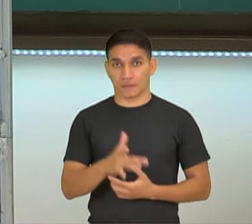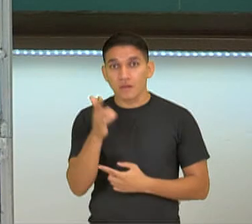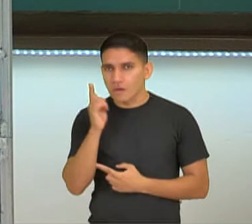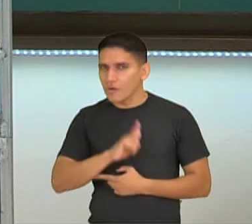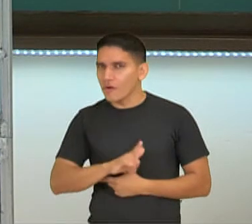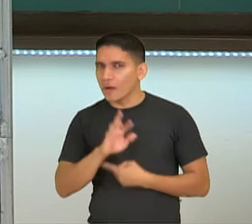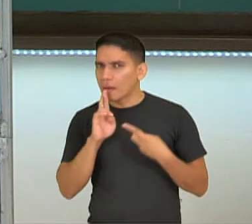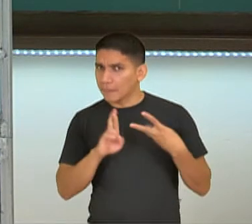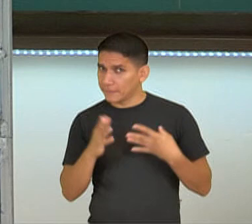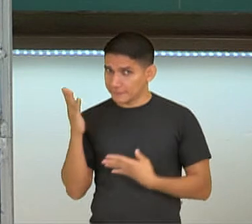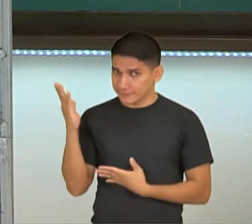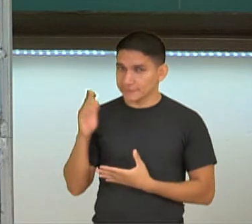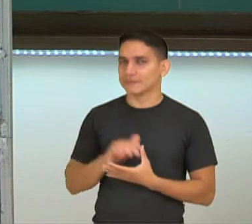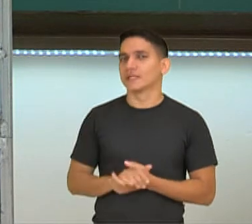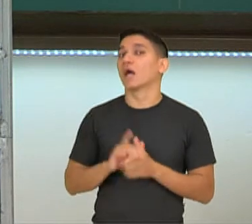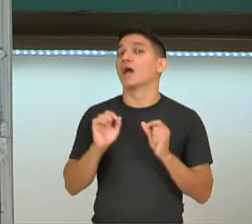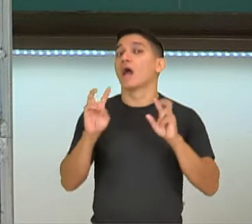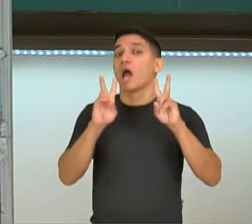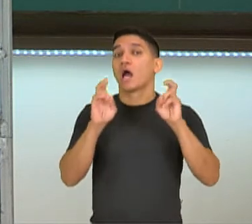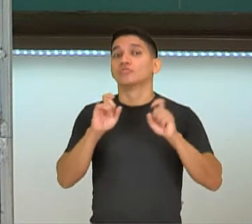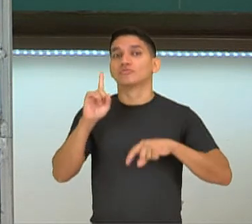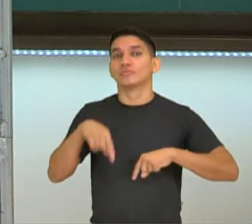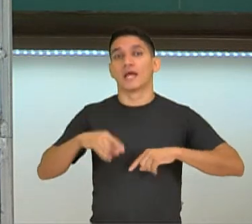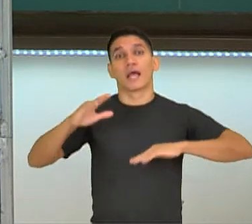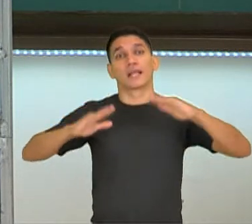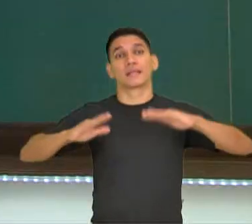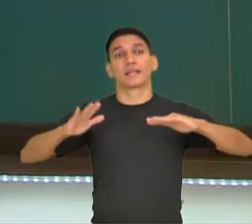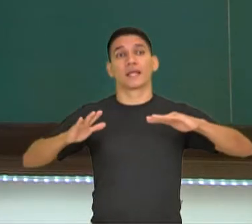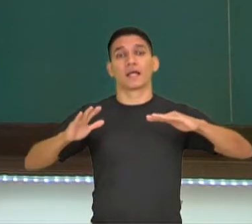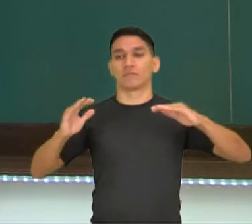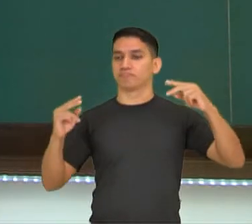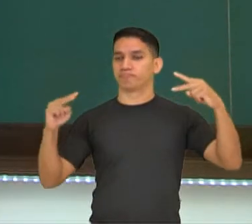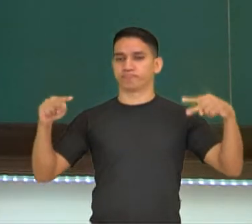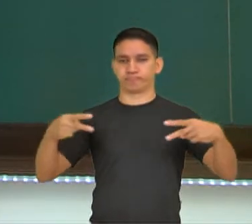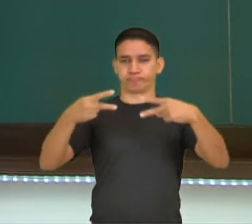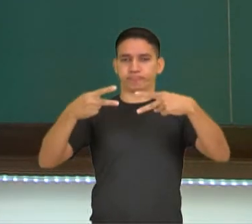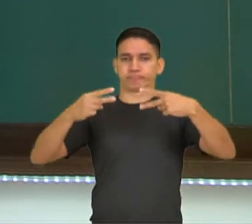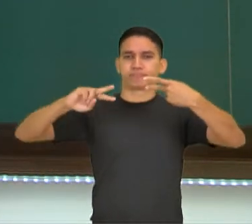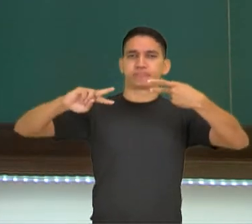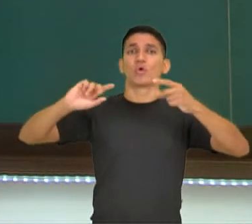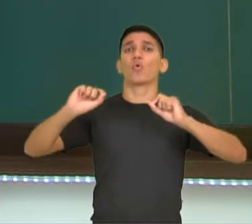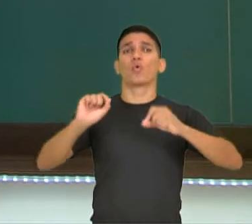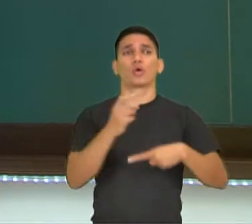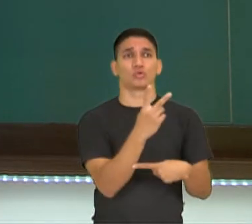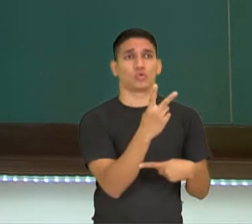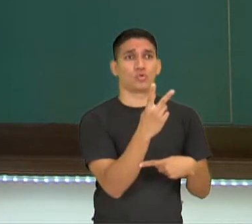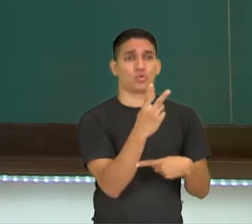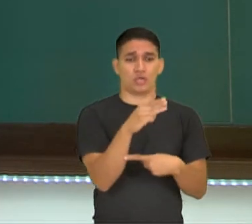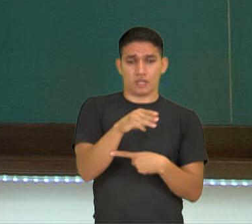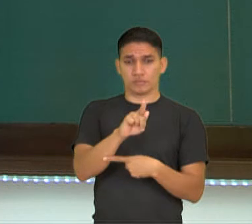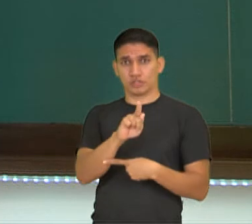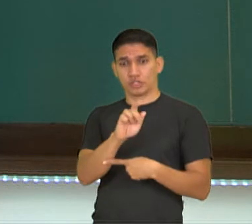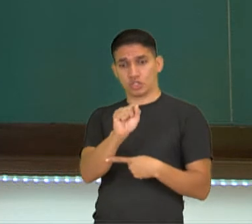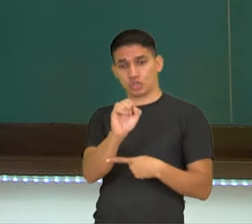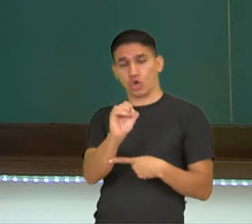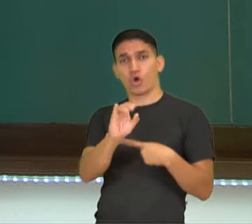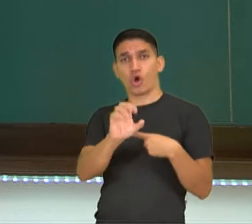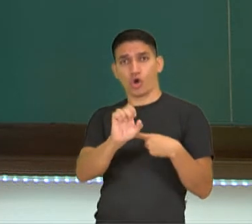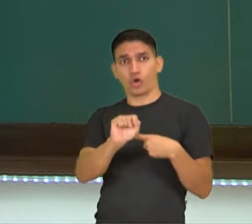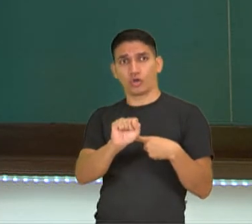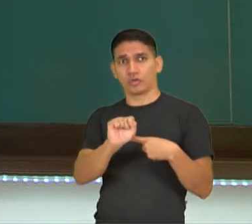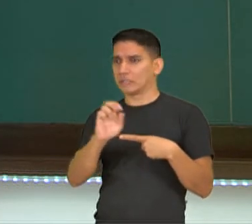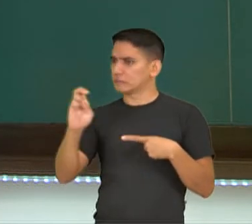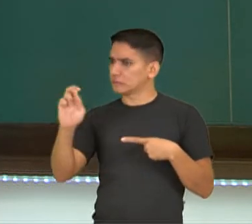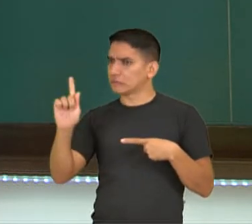Conseguiu fazer esse? Estamos falando de uma proporção, né? Ó, 2 miligramas de sódio tem 5 gramas de sal. E em 20 gramas